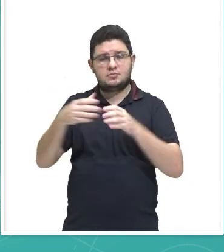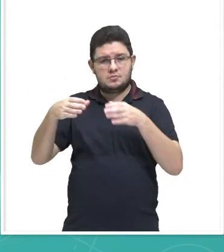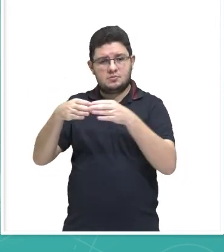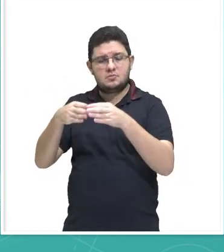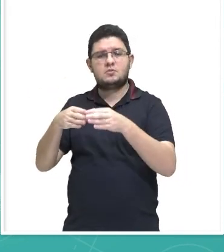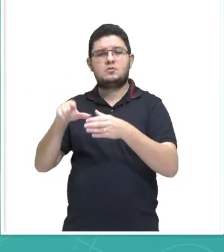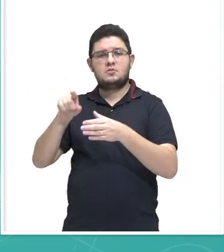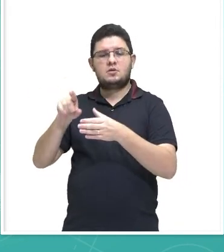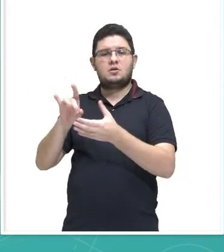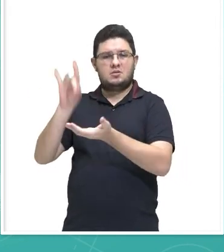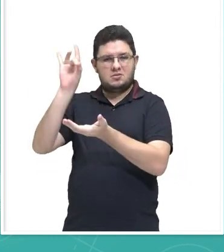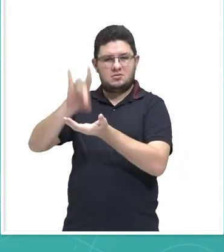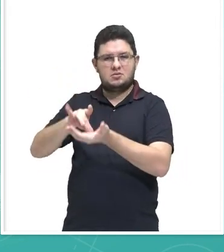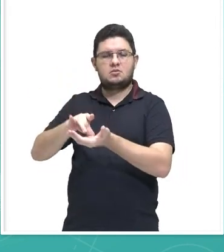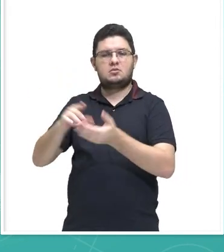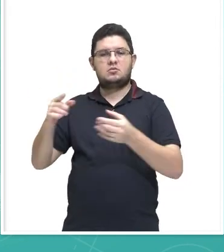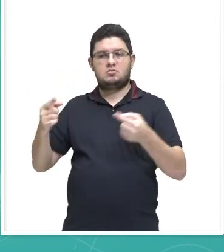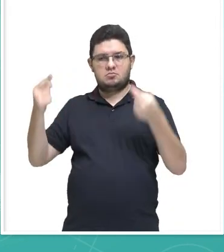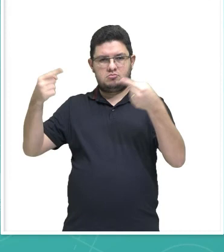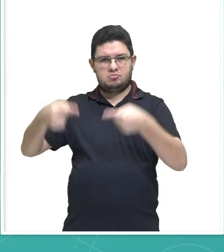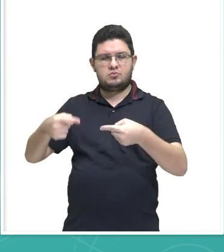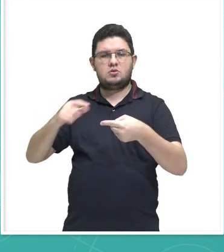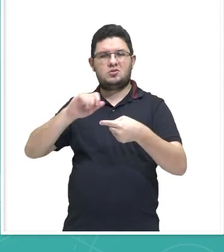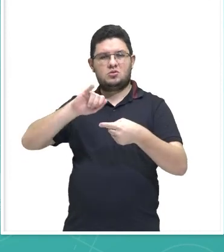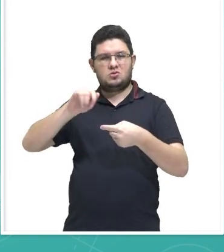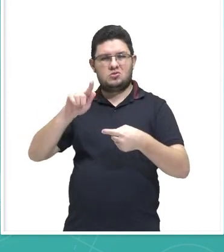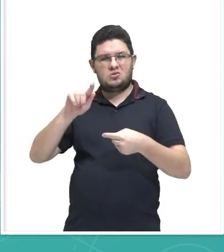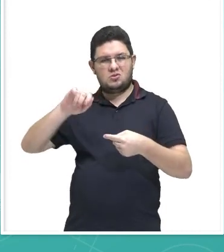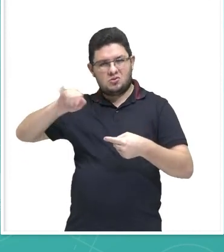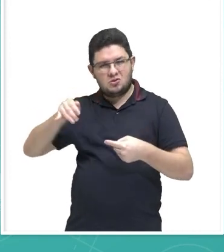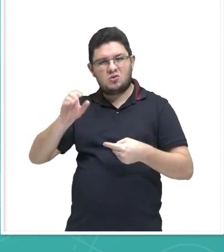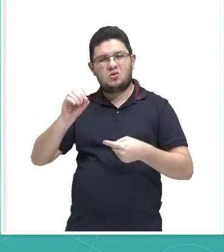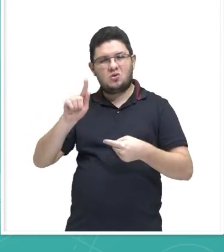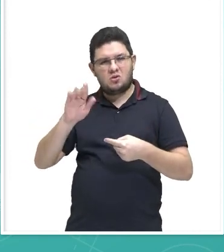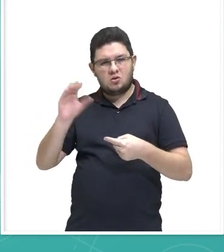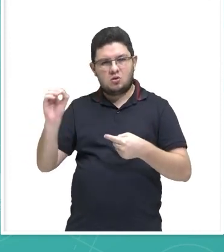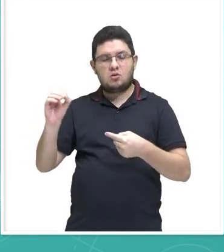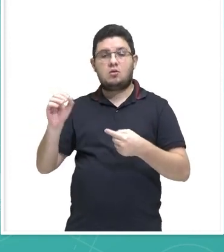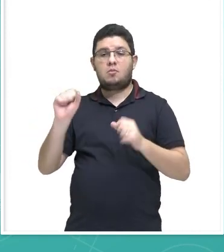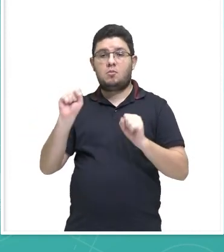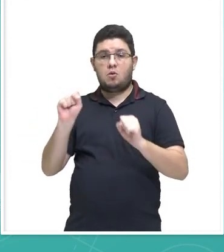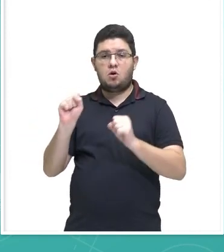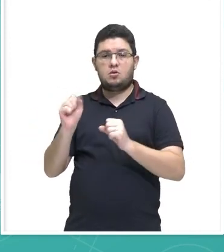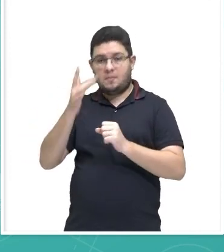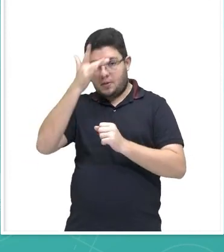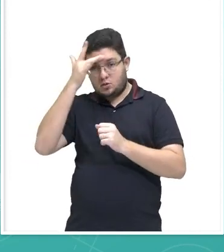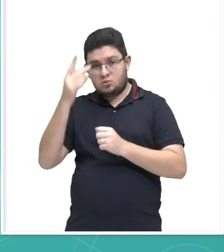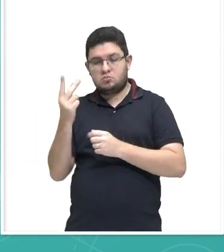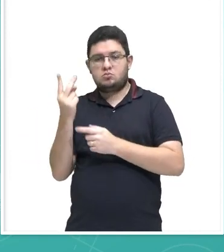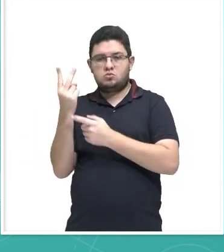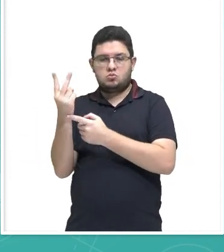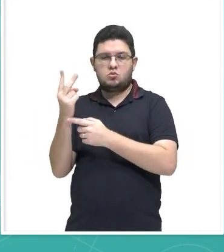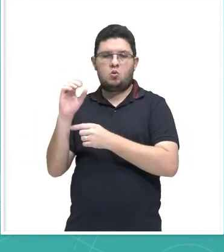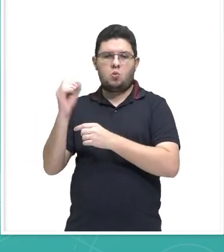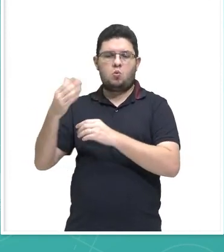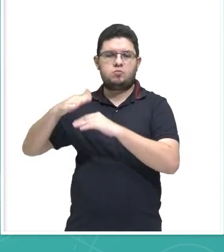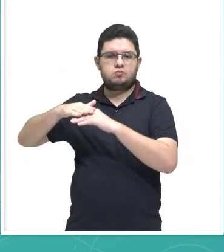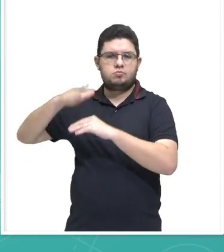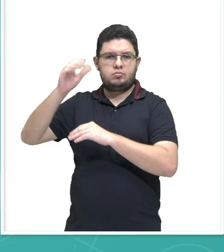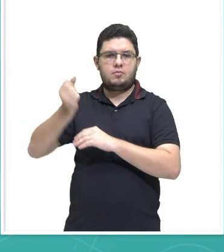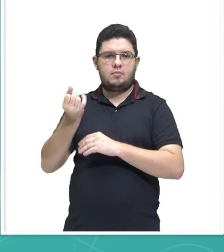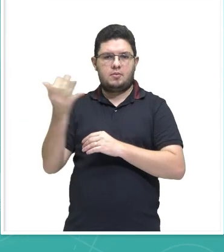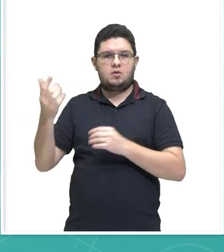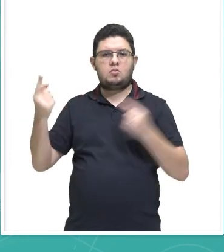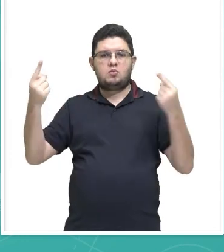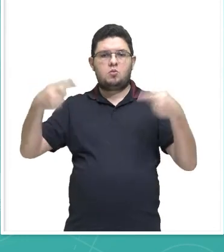oficializados, praticados por duas ou mais pessoas em oposição à equipe adversária. Eles podem ser realizados em